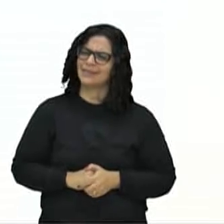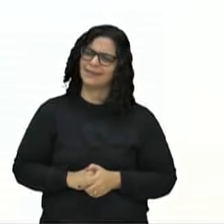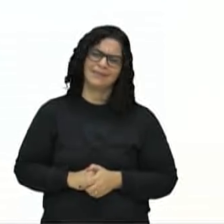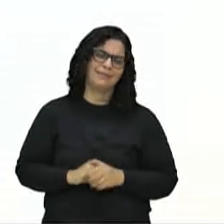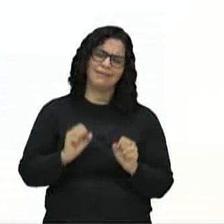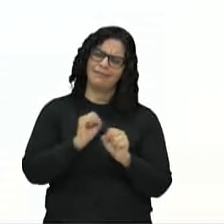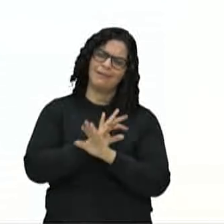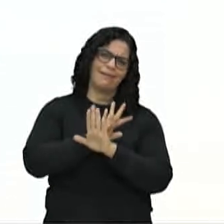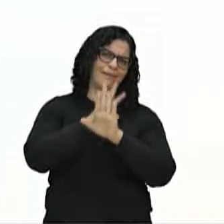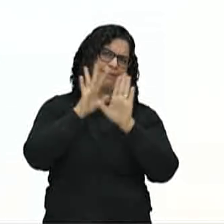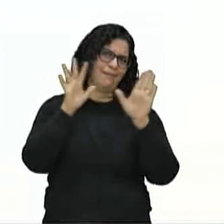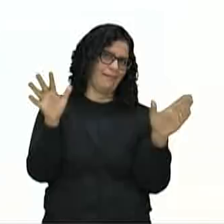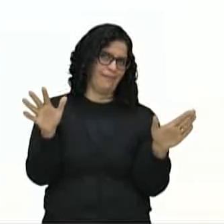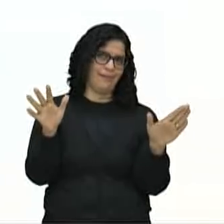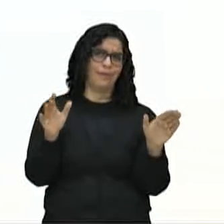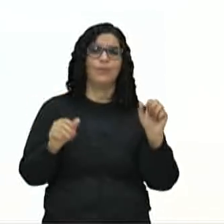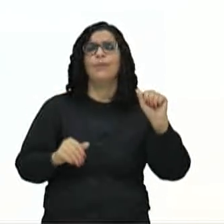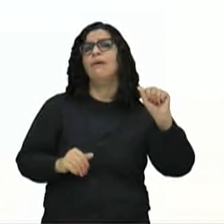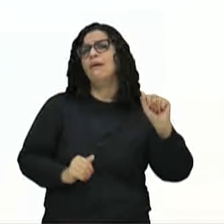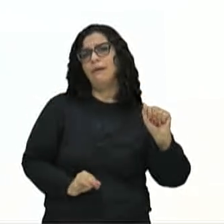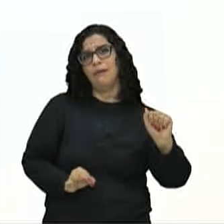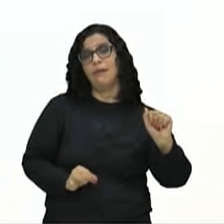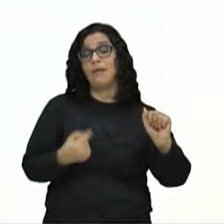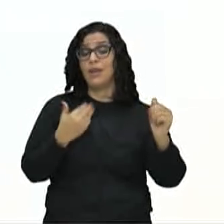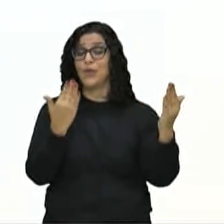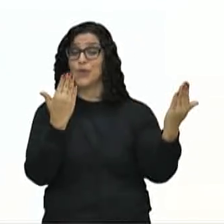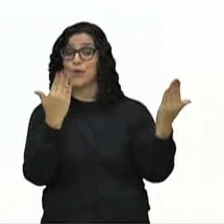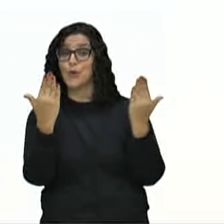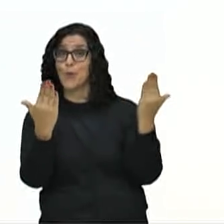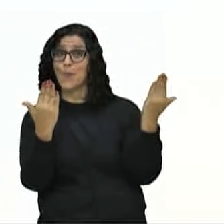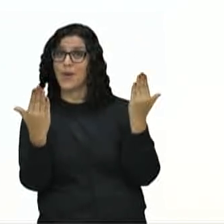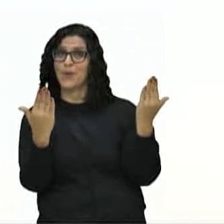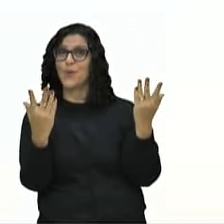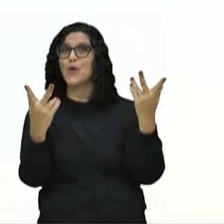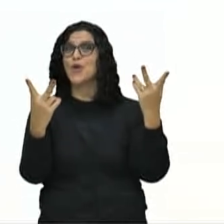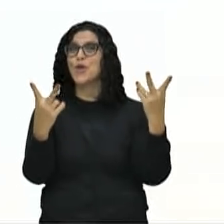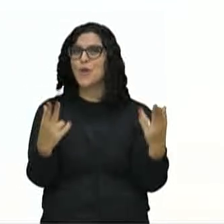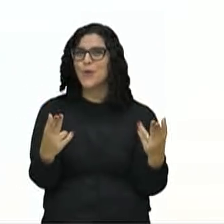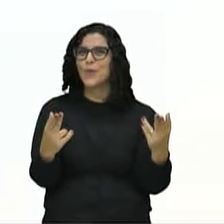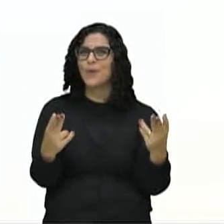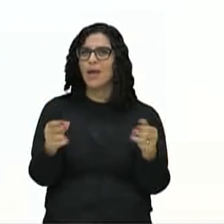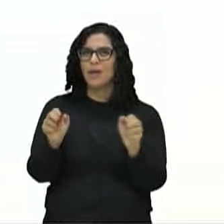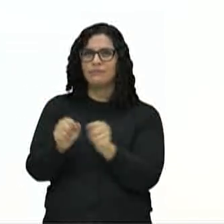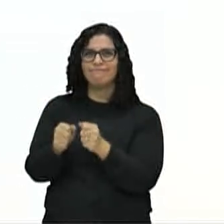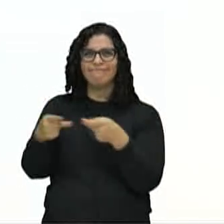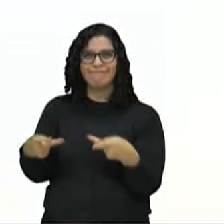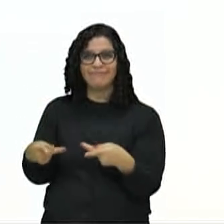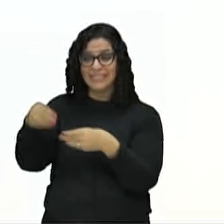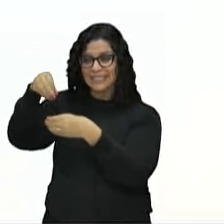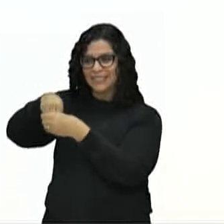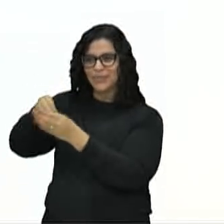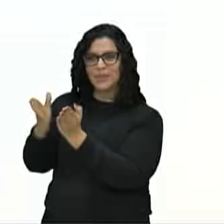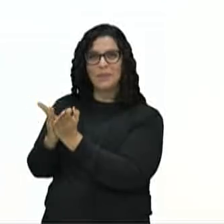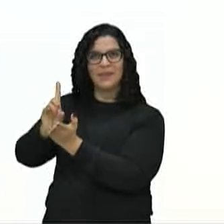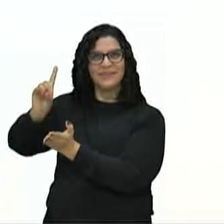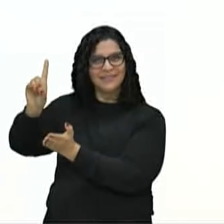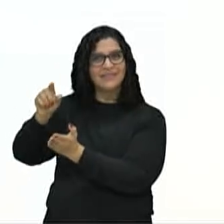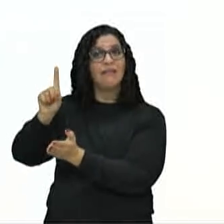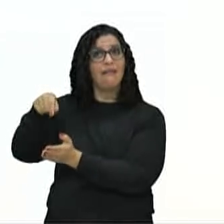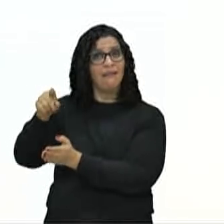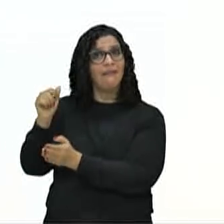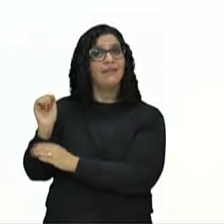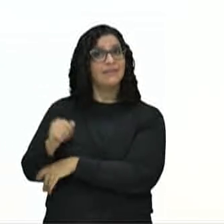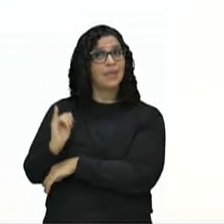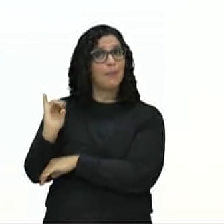Claro, gente, é a letra A. Ele se comparou à figura do filho pródigo da